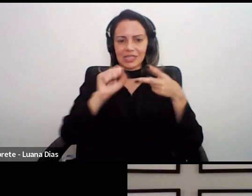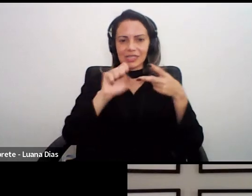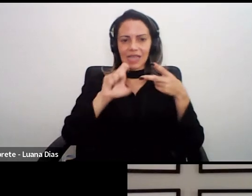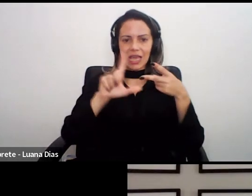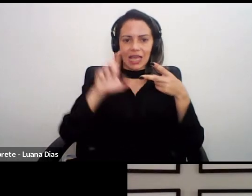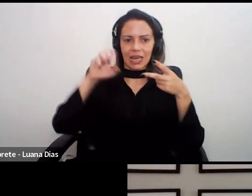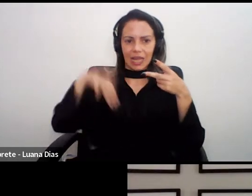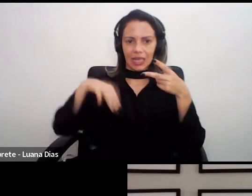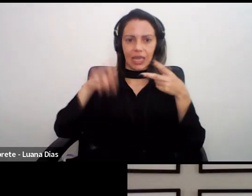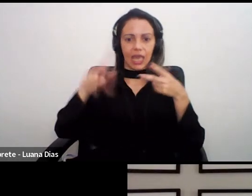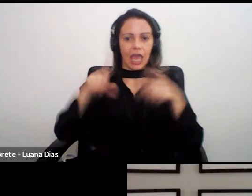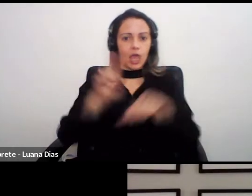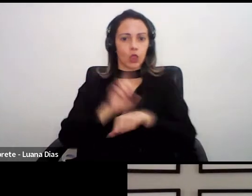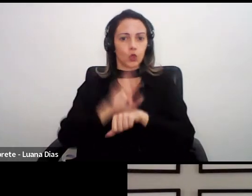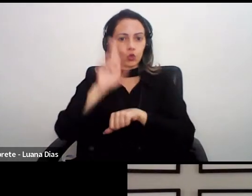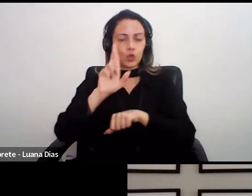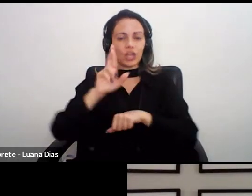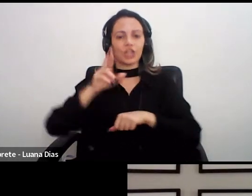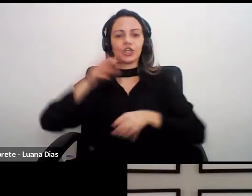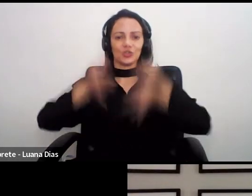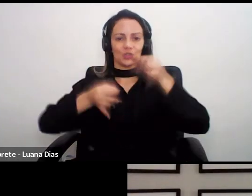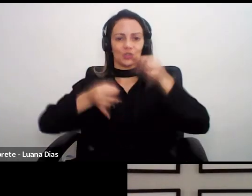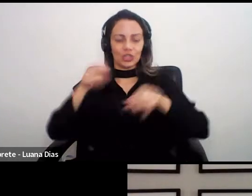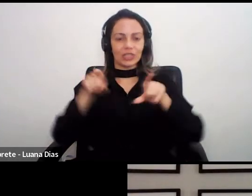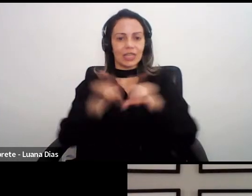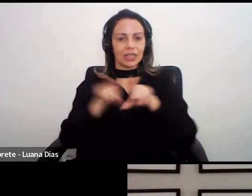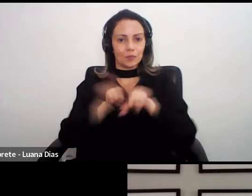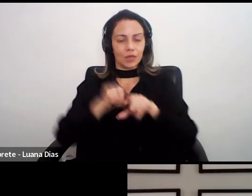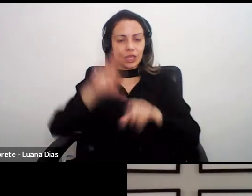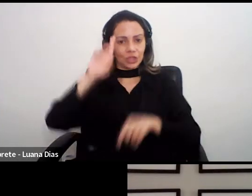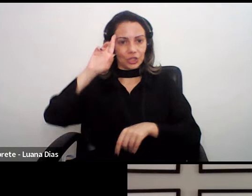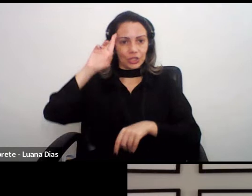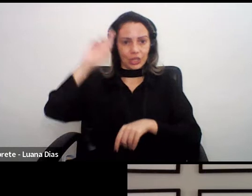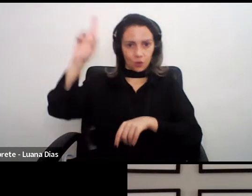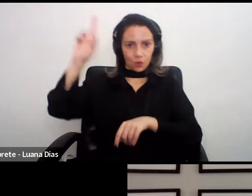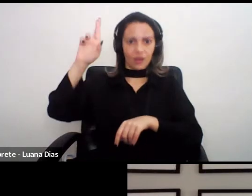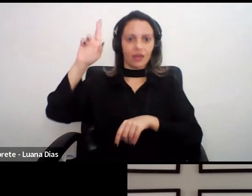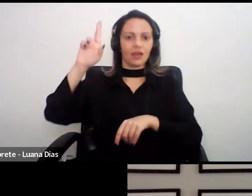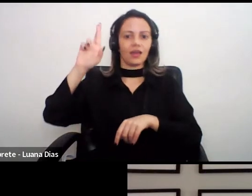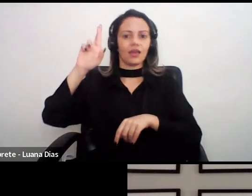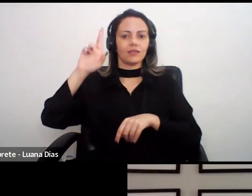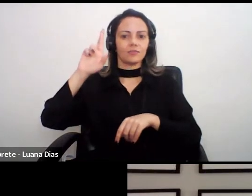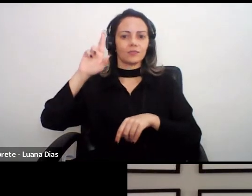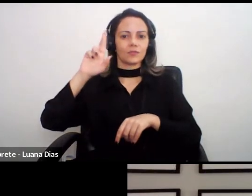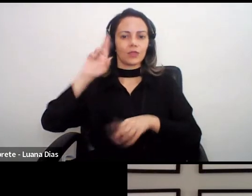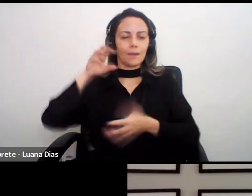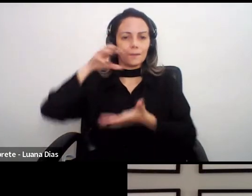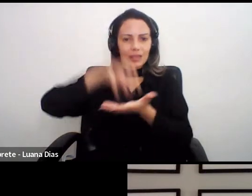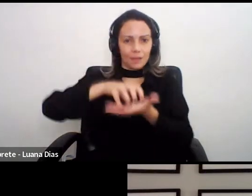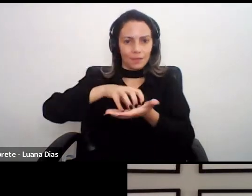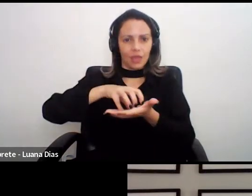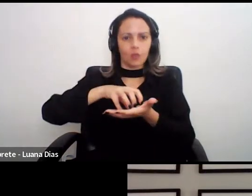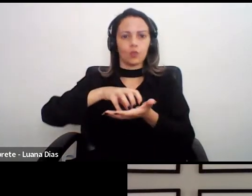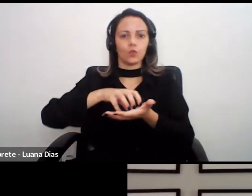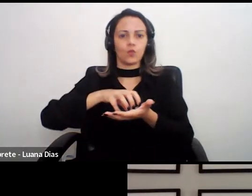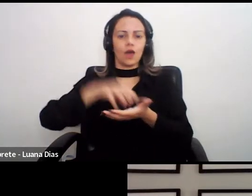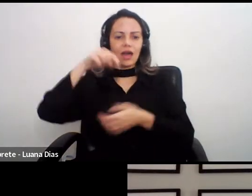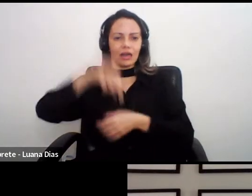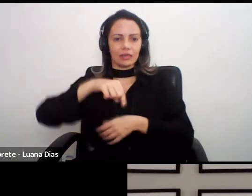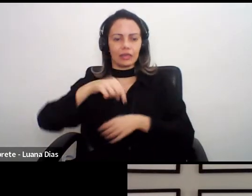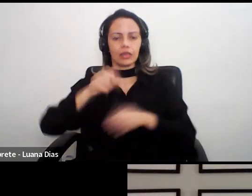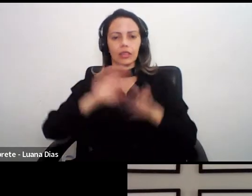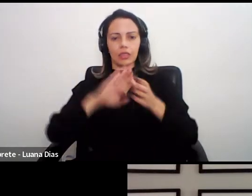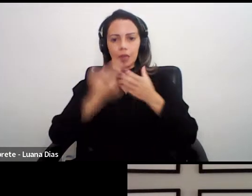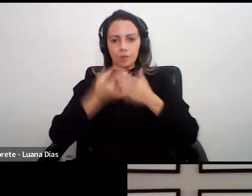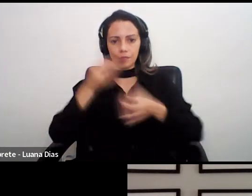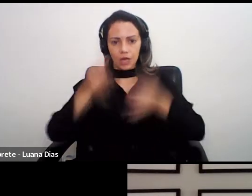Fluminense e diretora do Departamento de Aperfeiçoamento de Magistrados da EMEG, tendo como alunos bolsistas Felipe de Souza